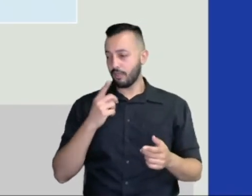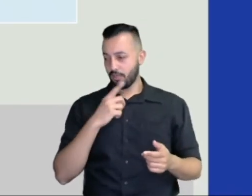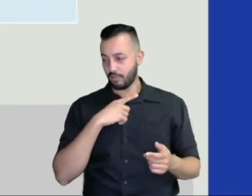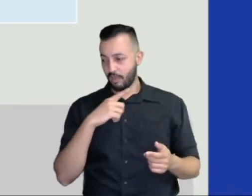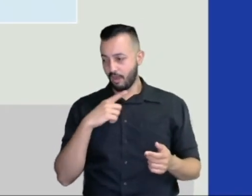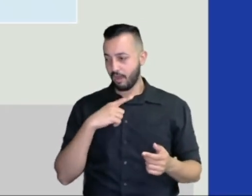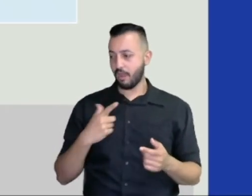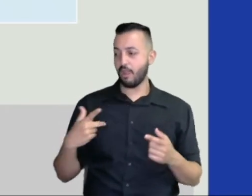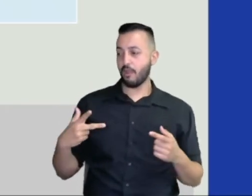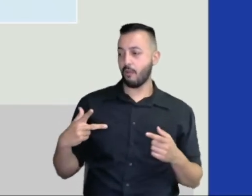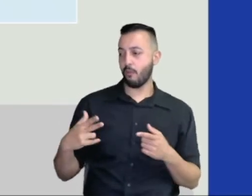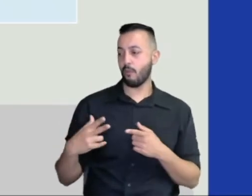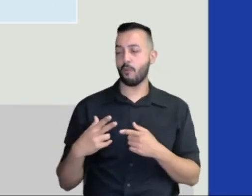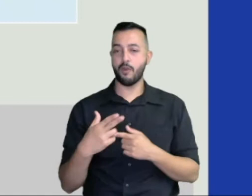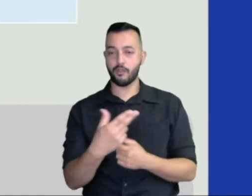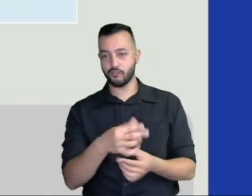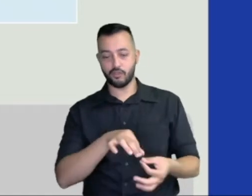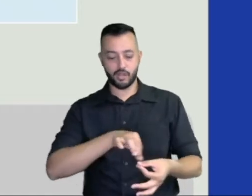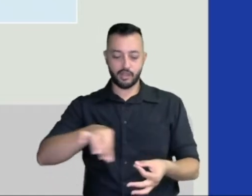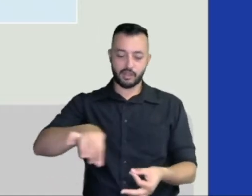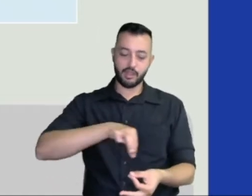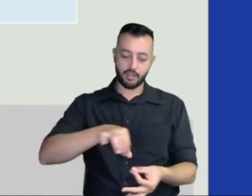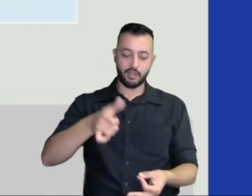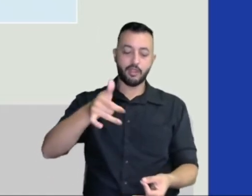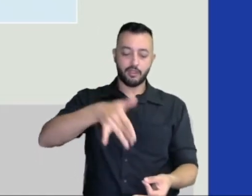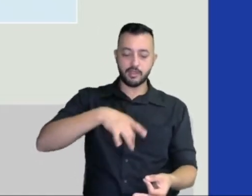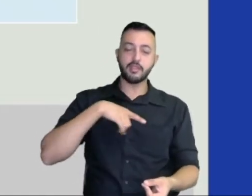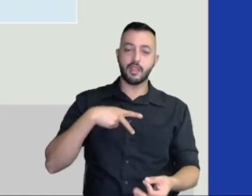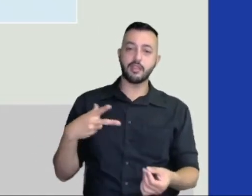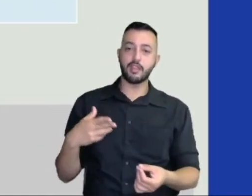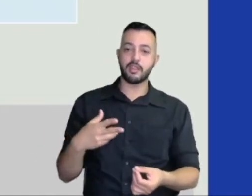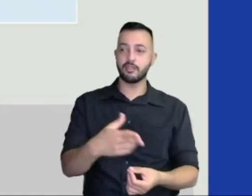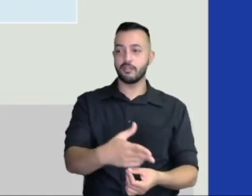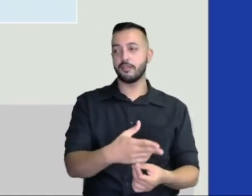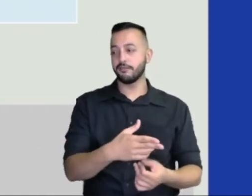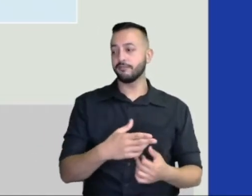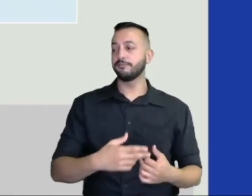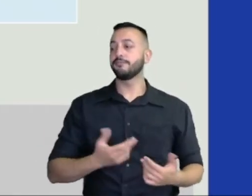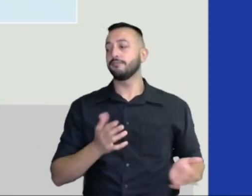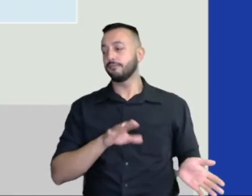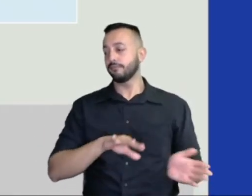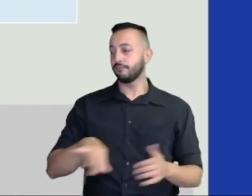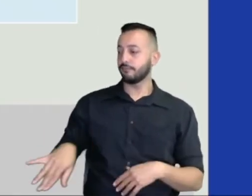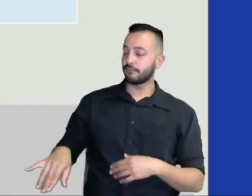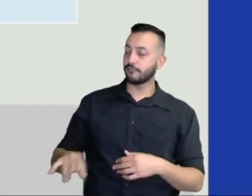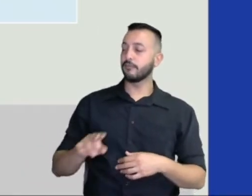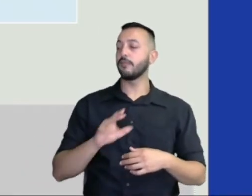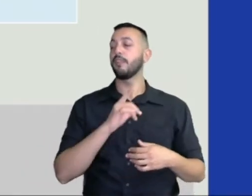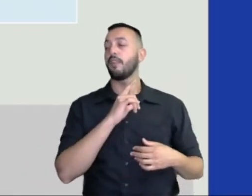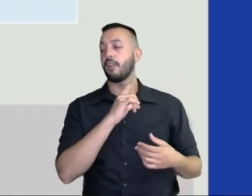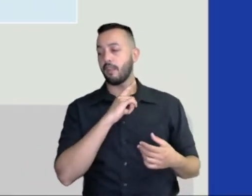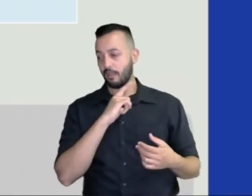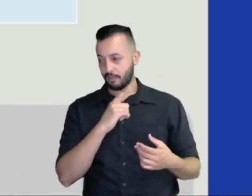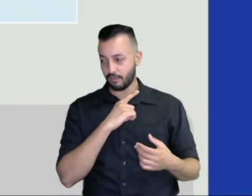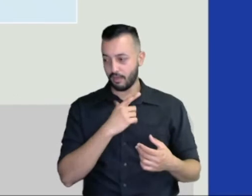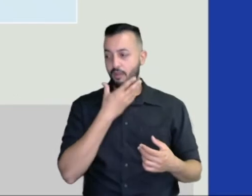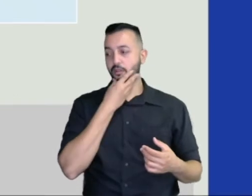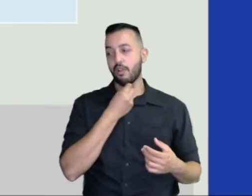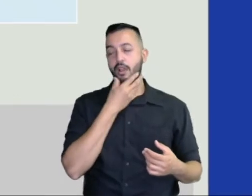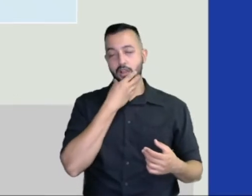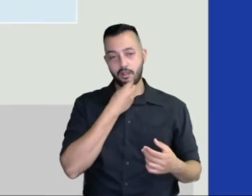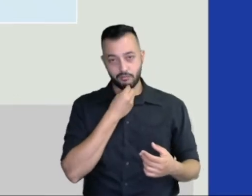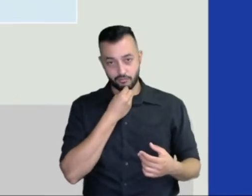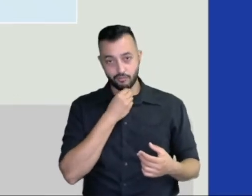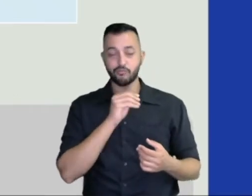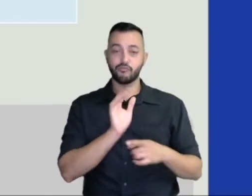tu estuche. Há uma tesoura em seu estojo. Há uns ninhos em el cine.